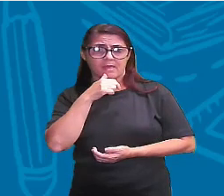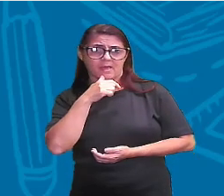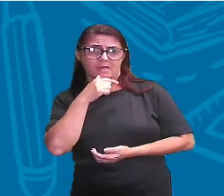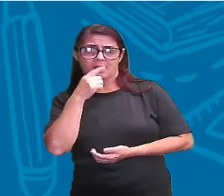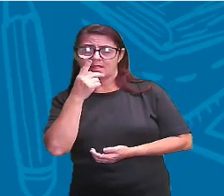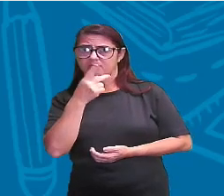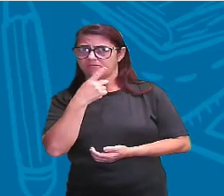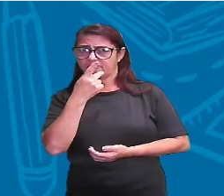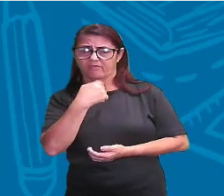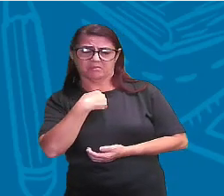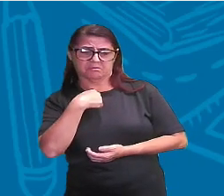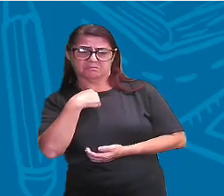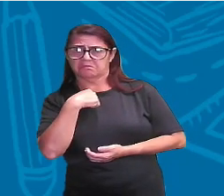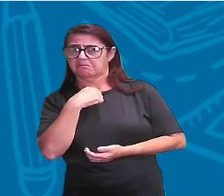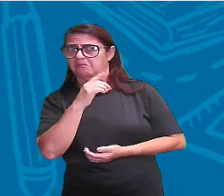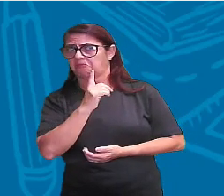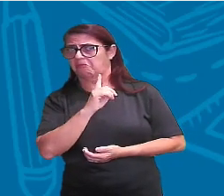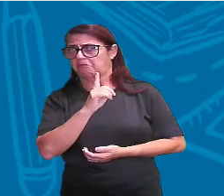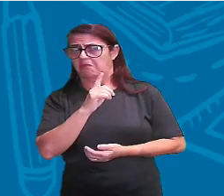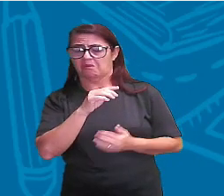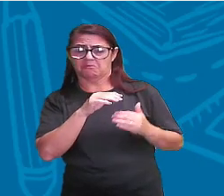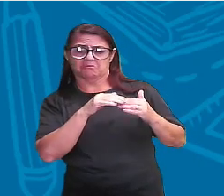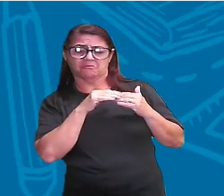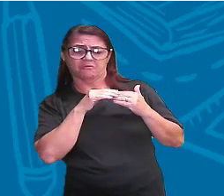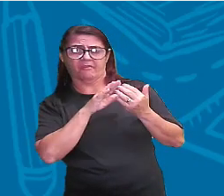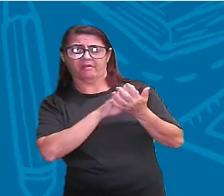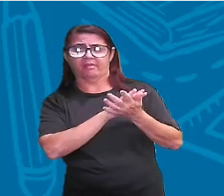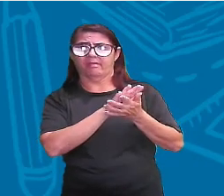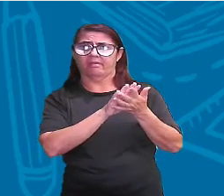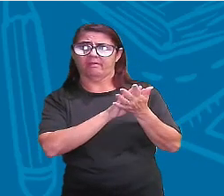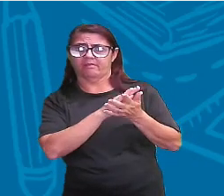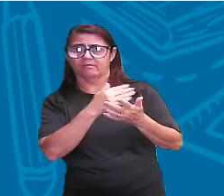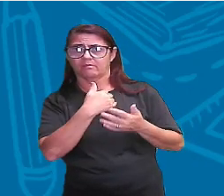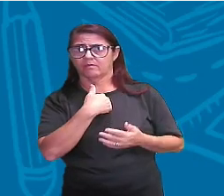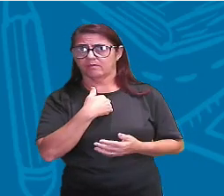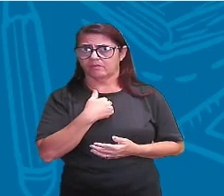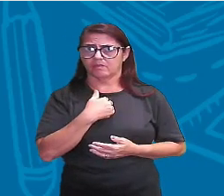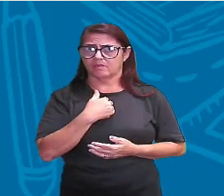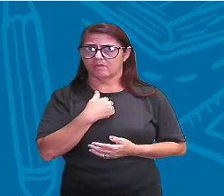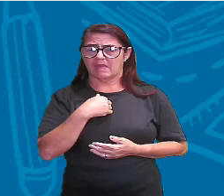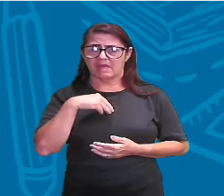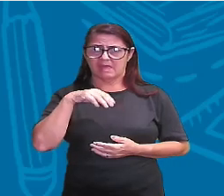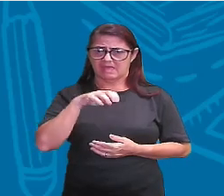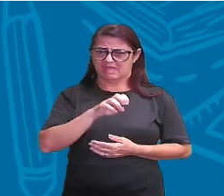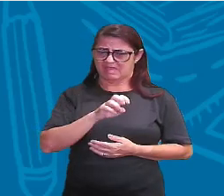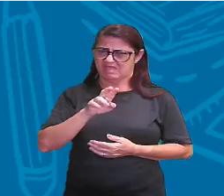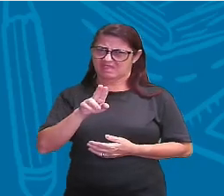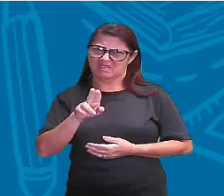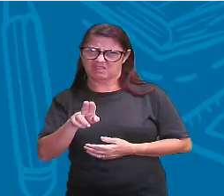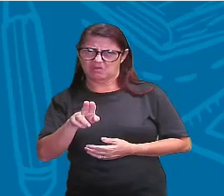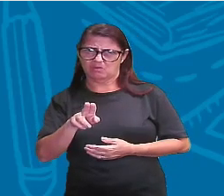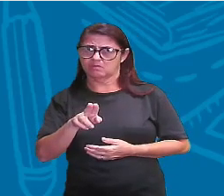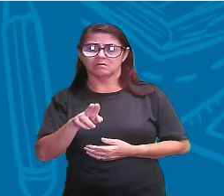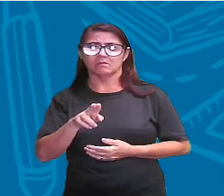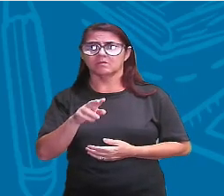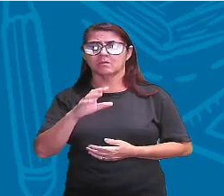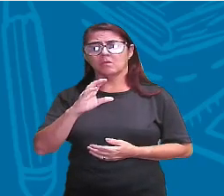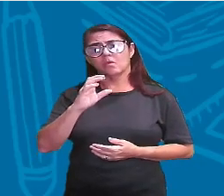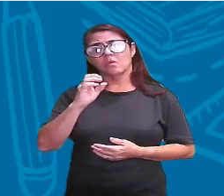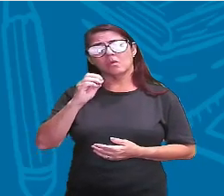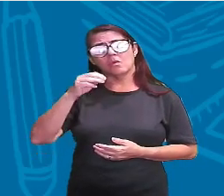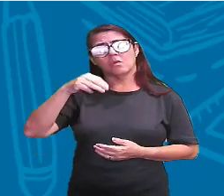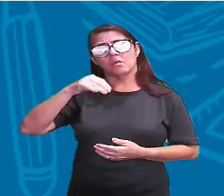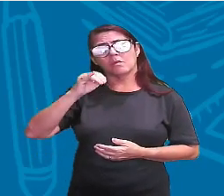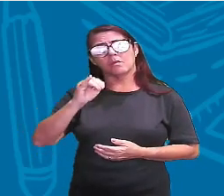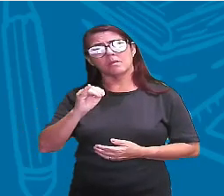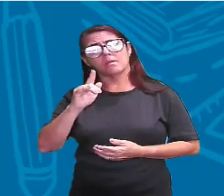mais comigo, tá? Eu não posso dizer, ela não fala mais com eu. É errado falar com eu. Mas